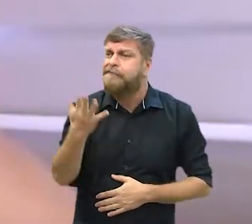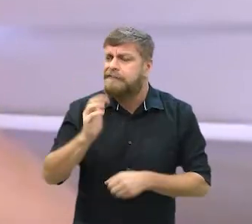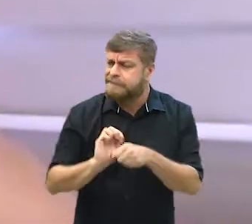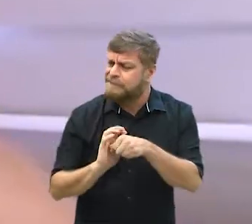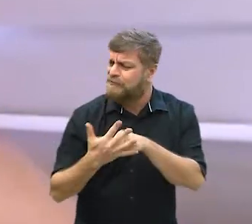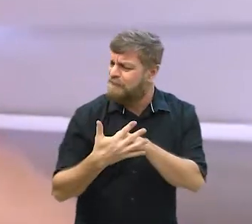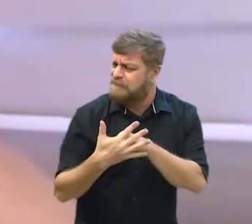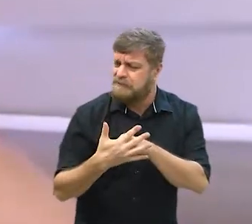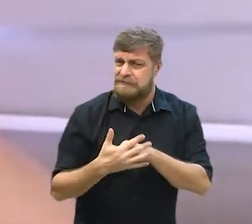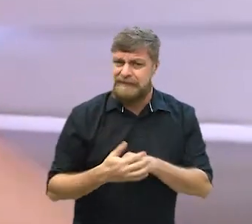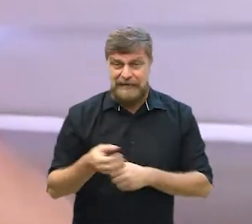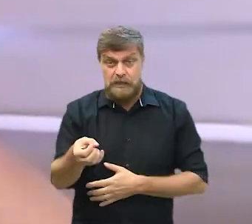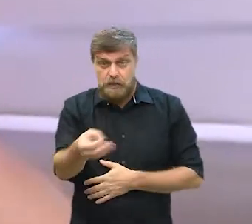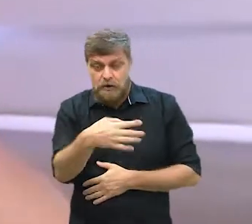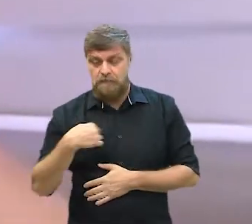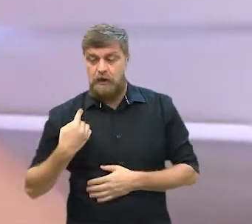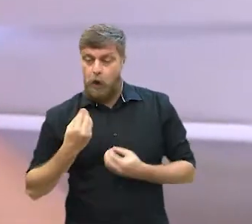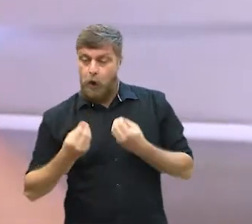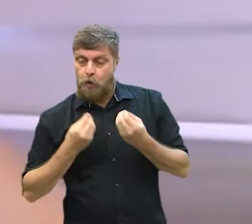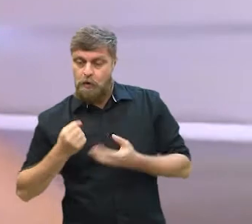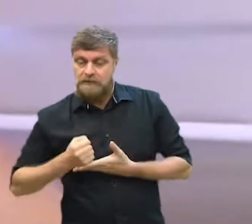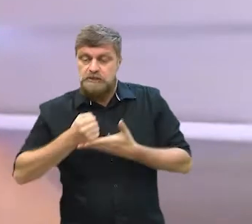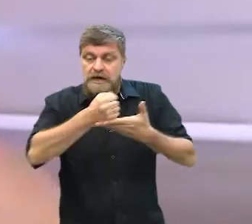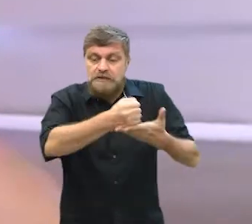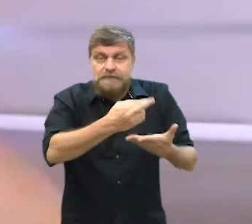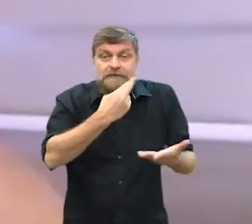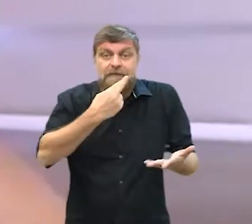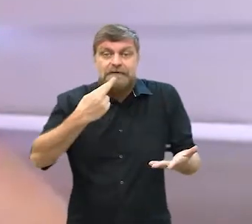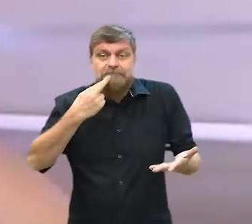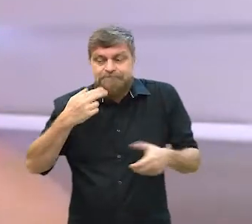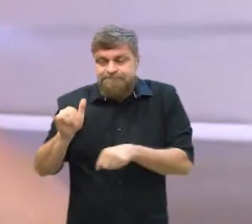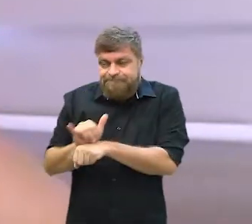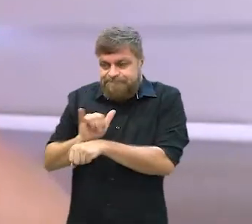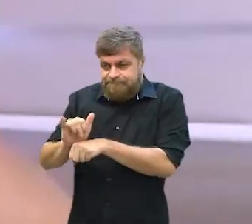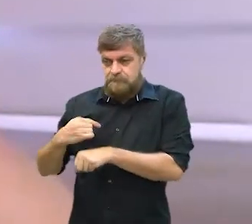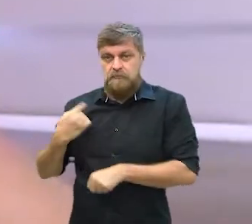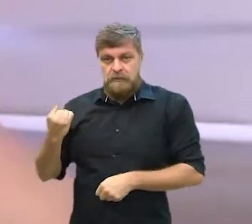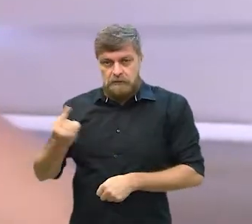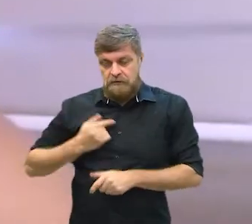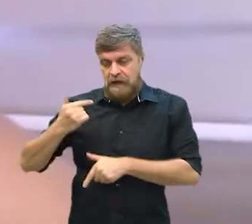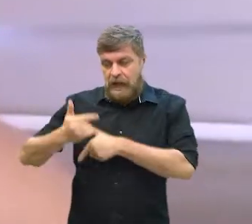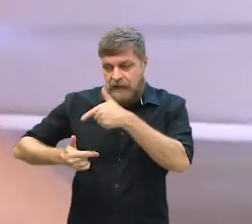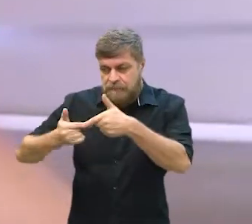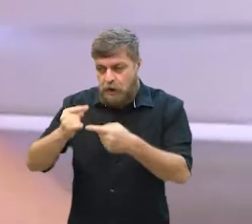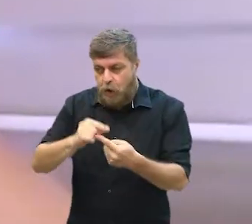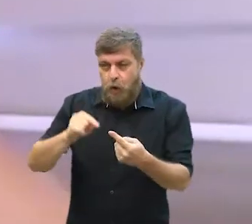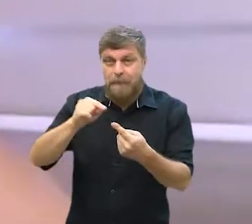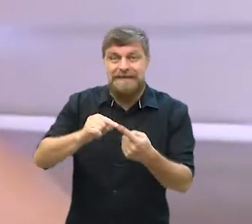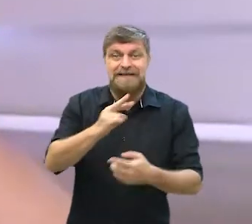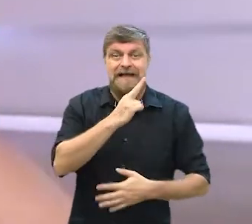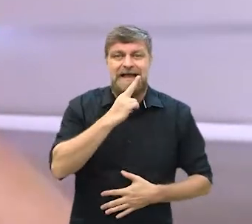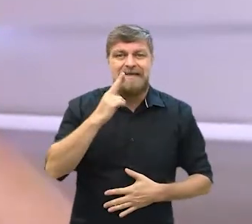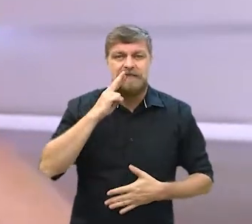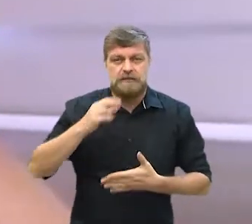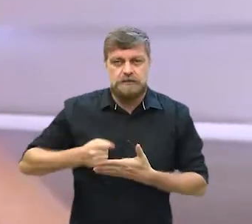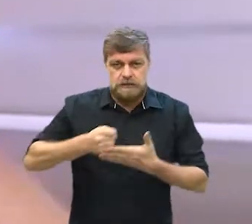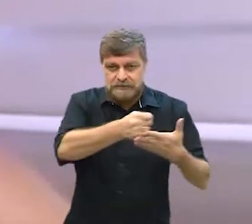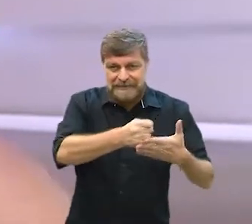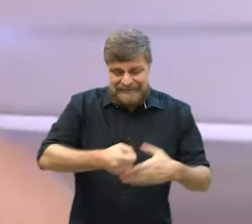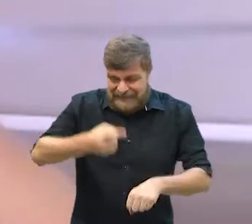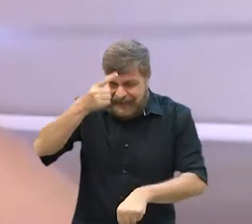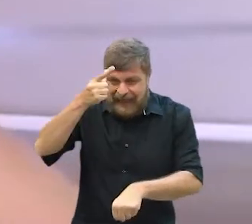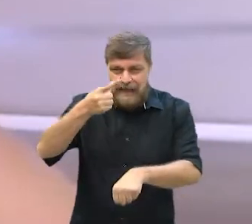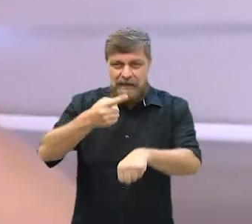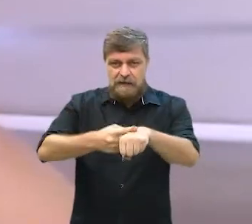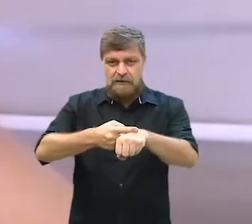o que estava acontecendo e como nós poderíamos ajudar os restaurantes. Porque é isso que nós fazemos, nós trabalhamos para os restaurantes.